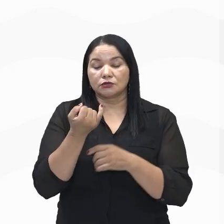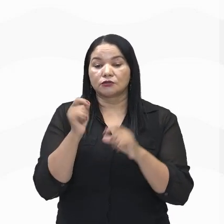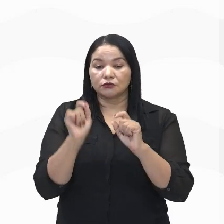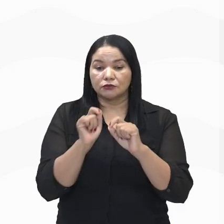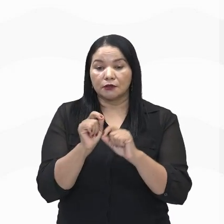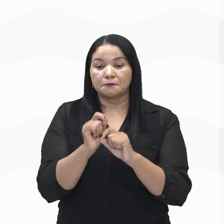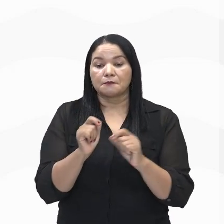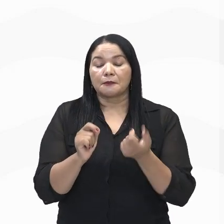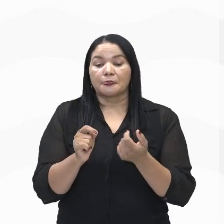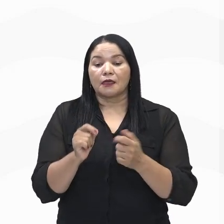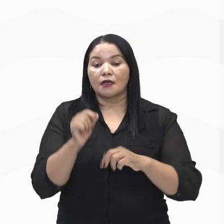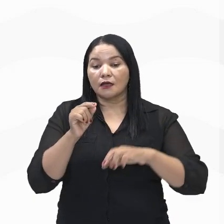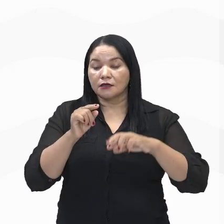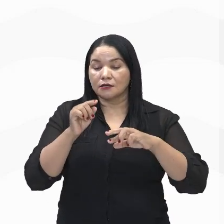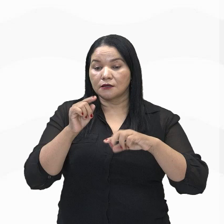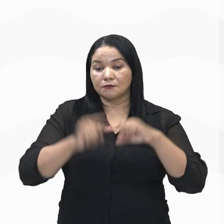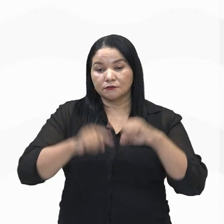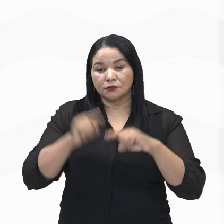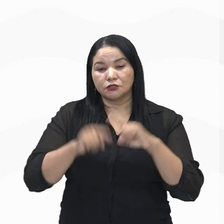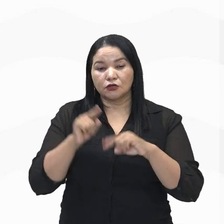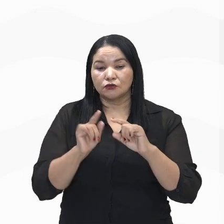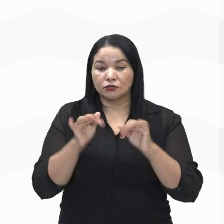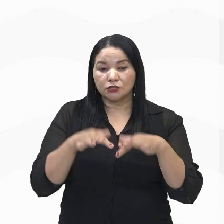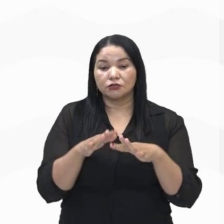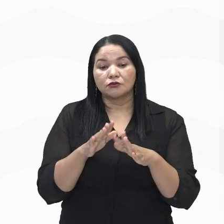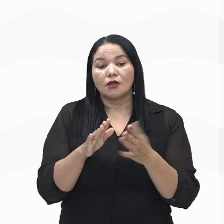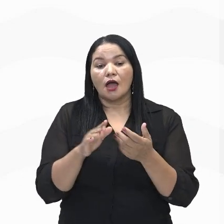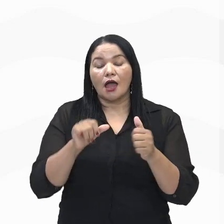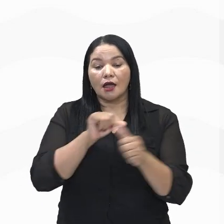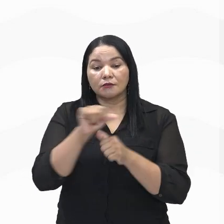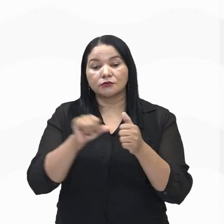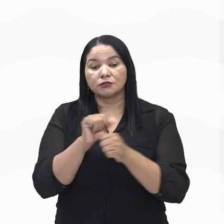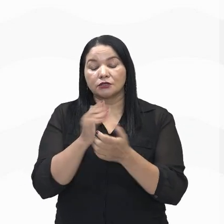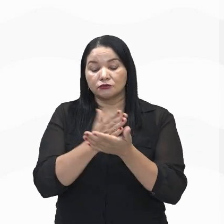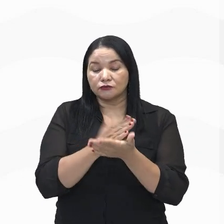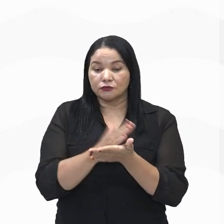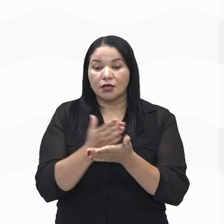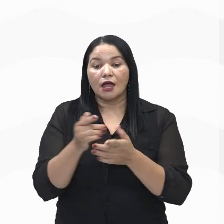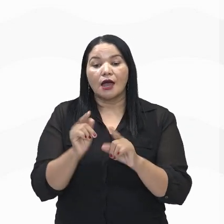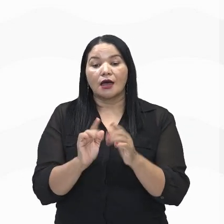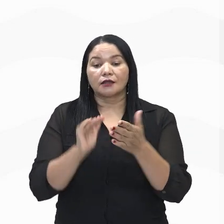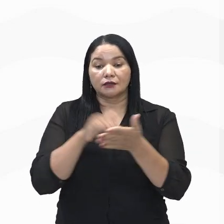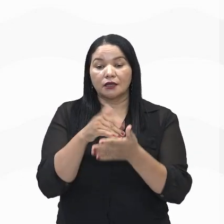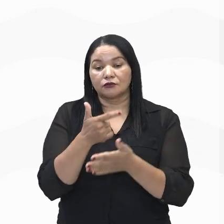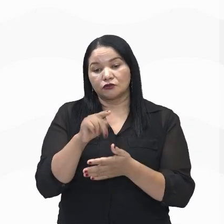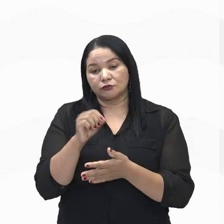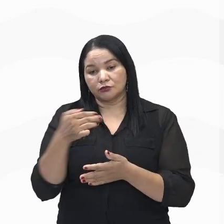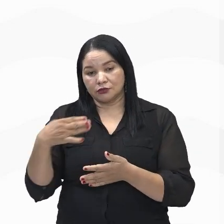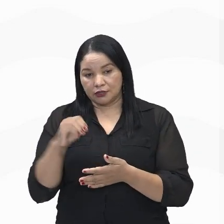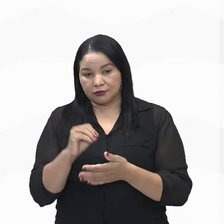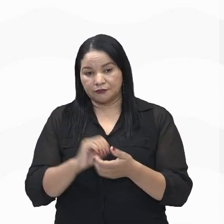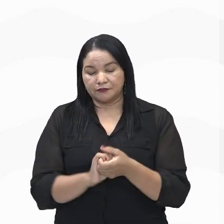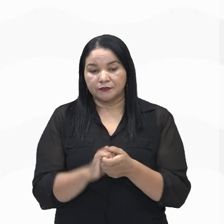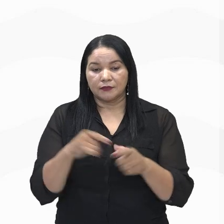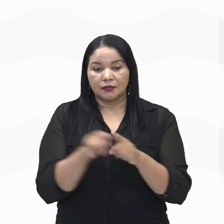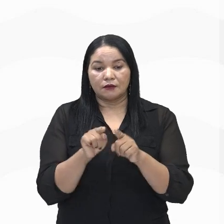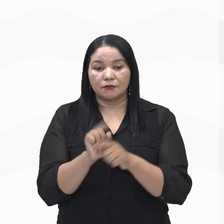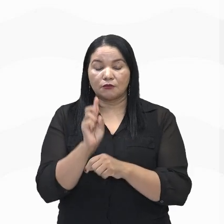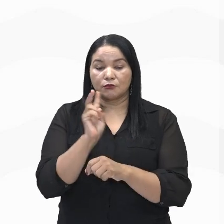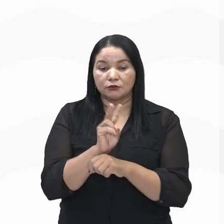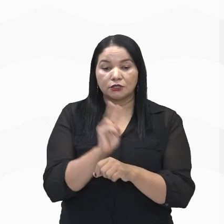transfronteiriça até 2030. E nós temos aí o 6.6, proteger e